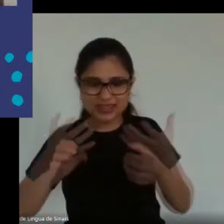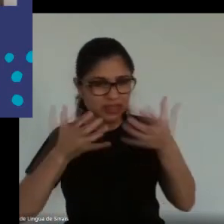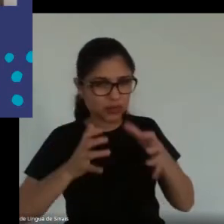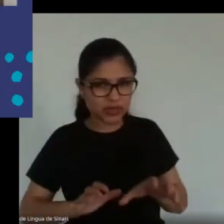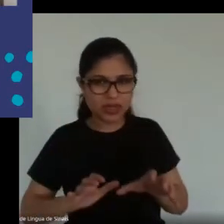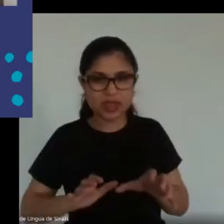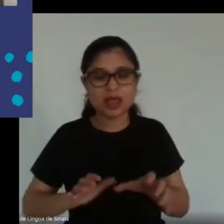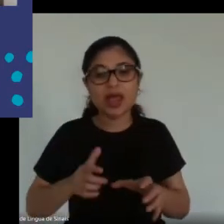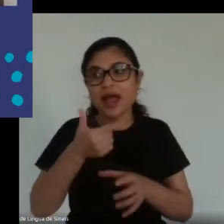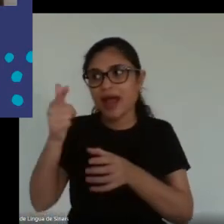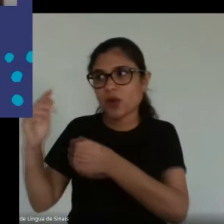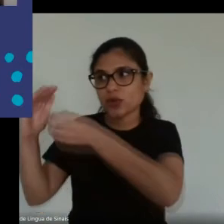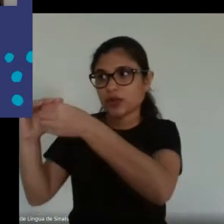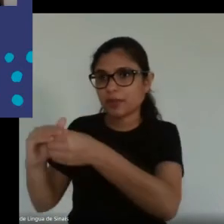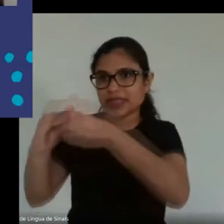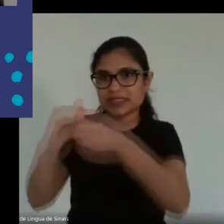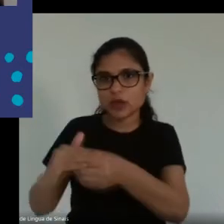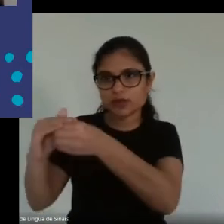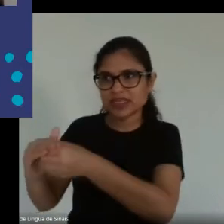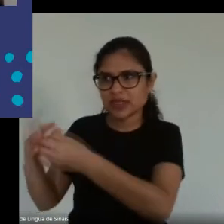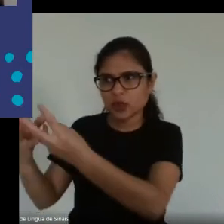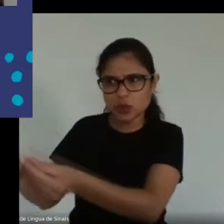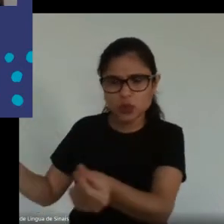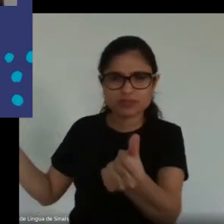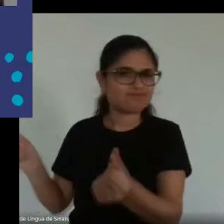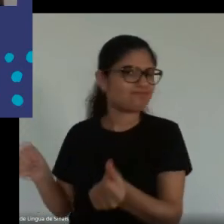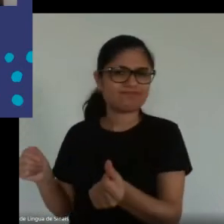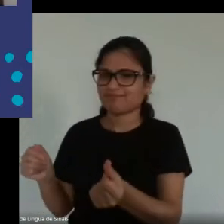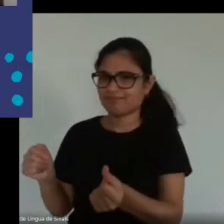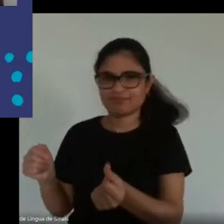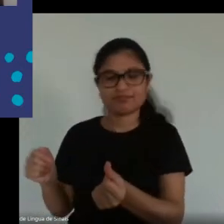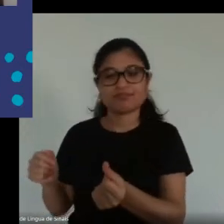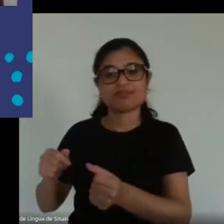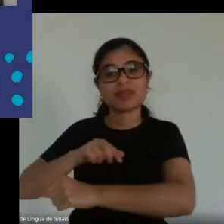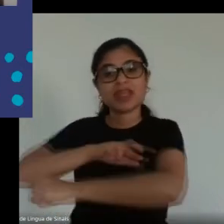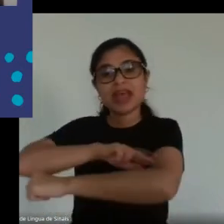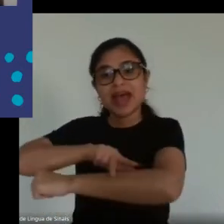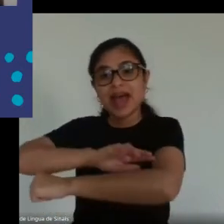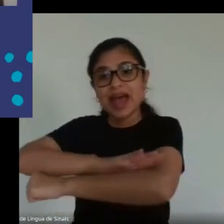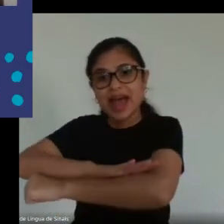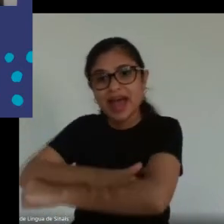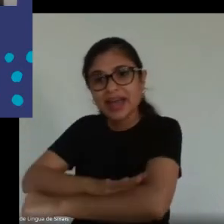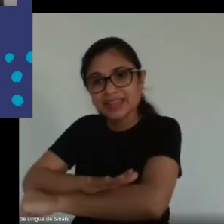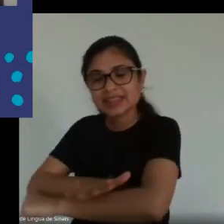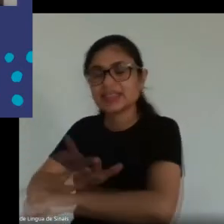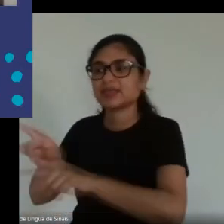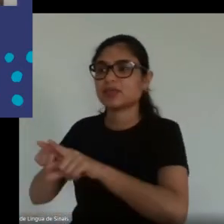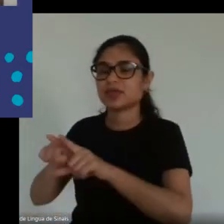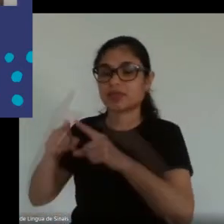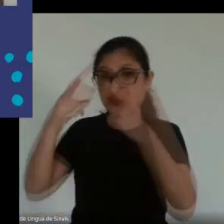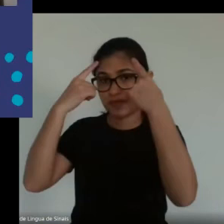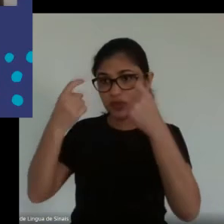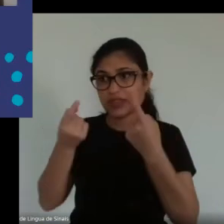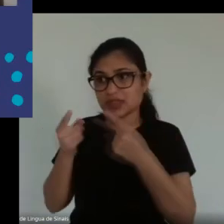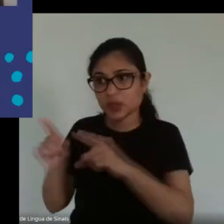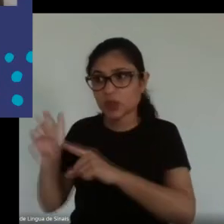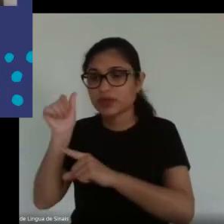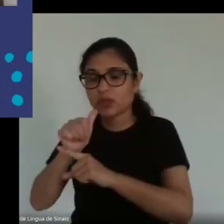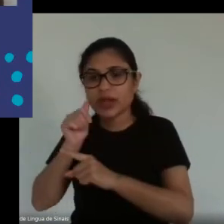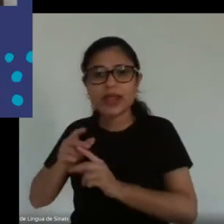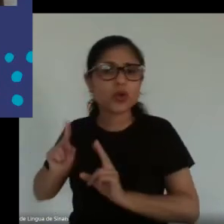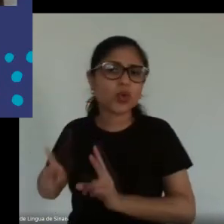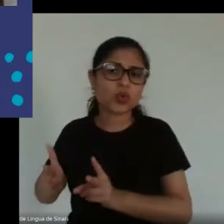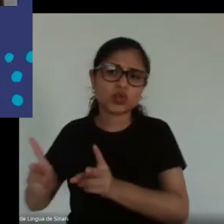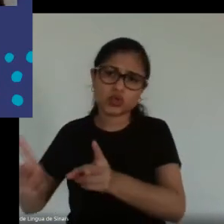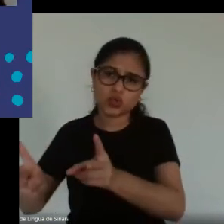essas outras opressões. O racismo e a violência contra a mulher continua. A gente tem que desconstruir